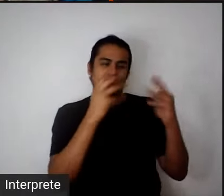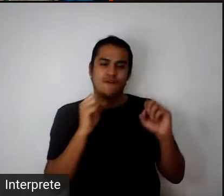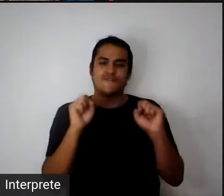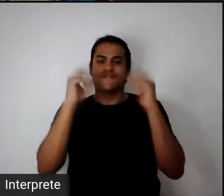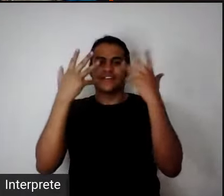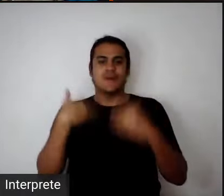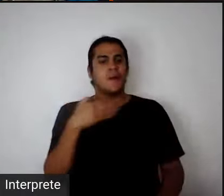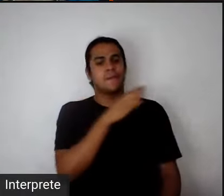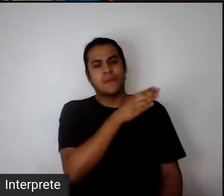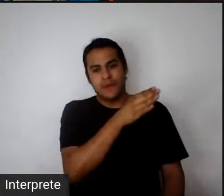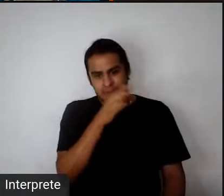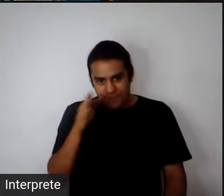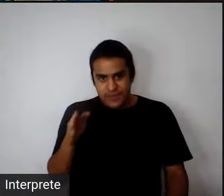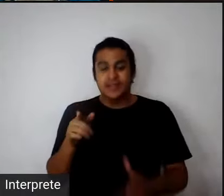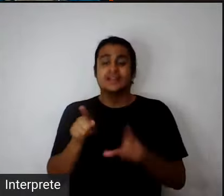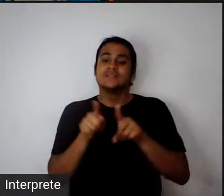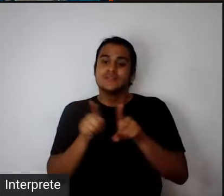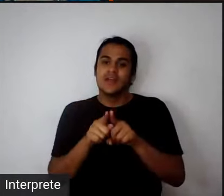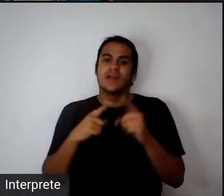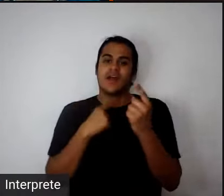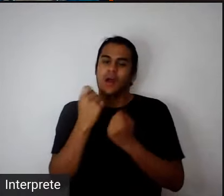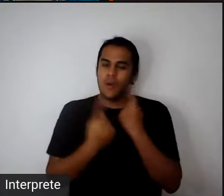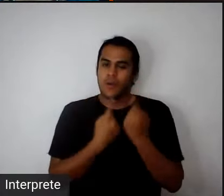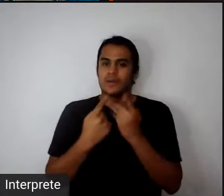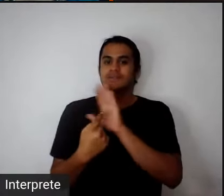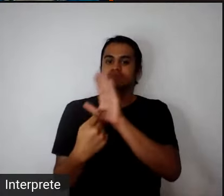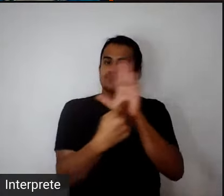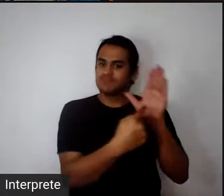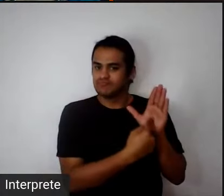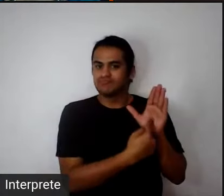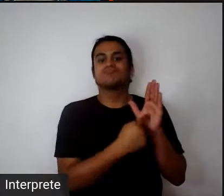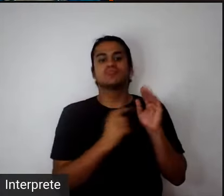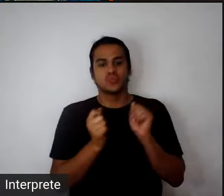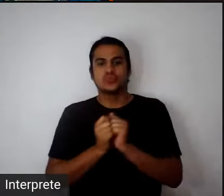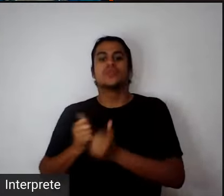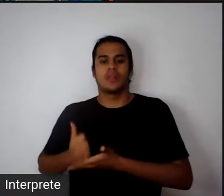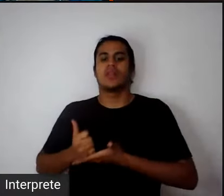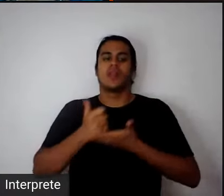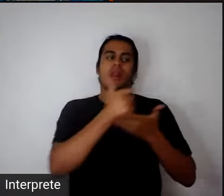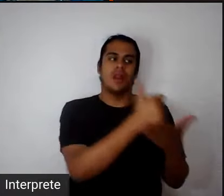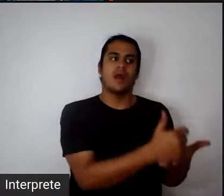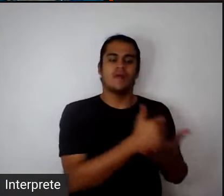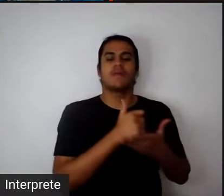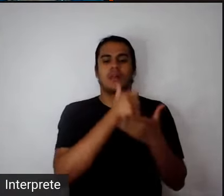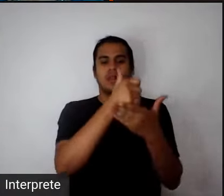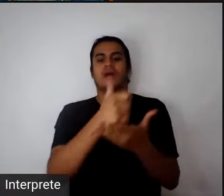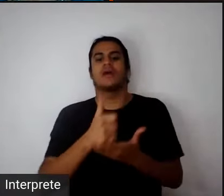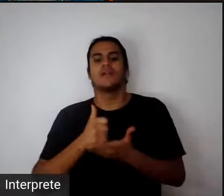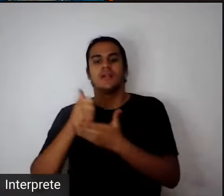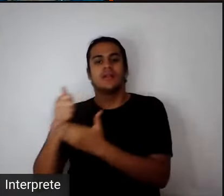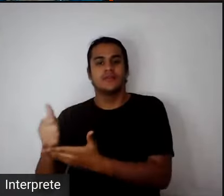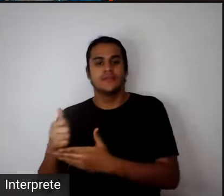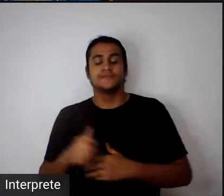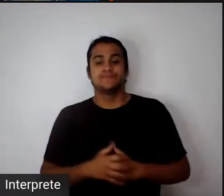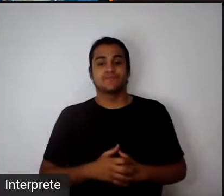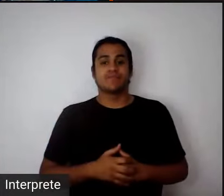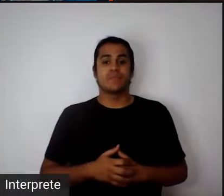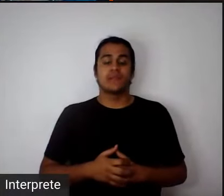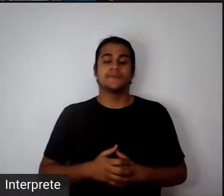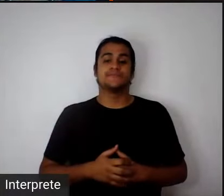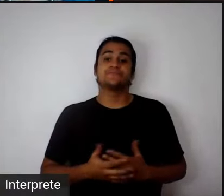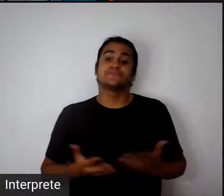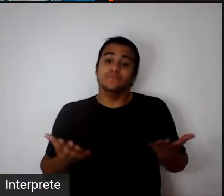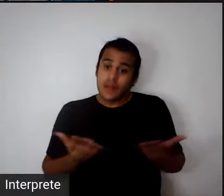de exposição, né, montadas conosco ou não, né, em outros lugares também. E agora, a